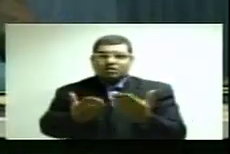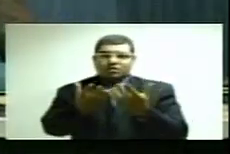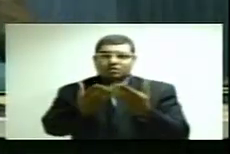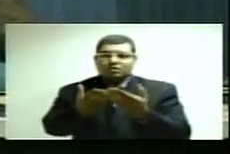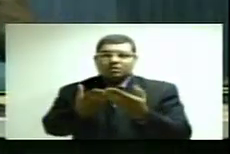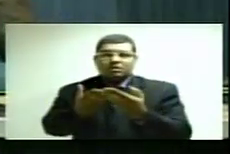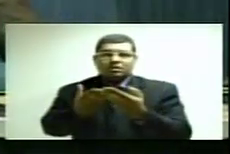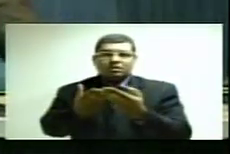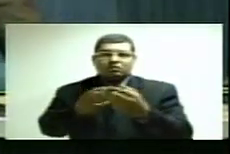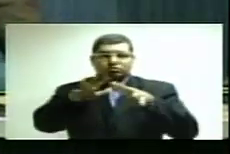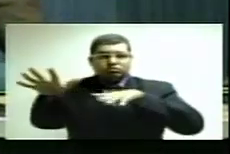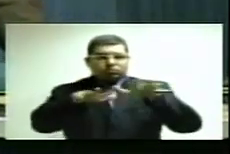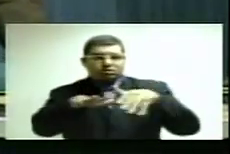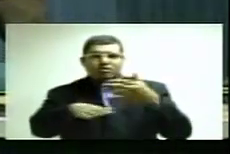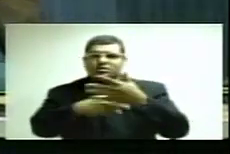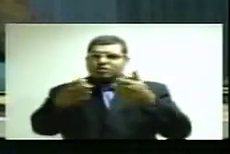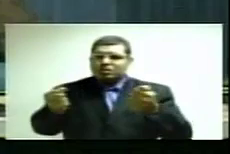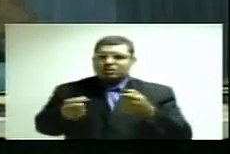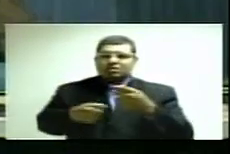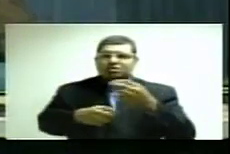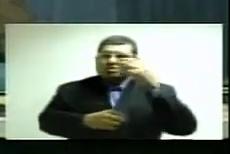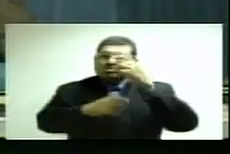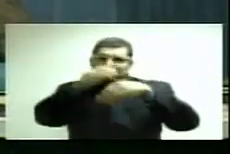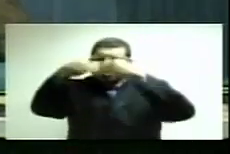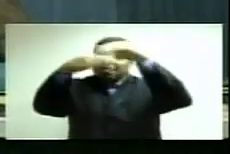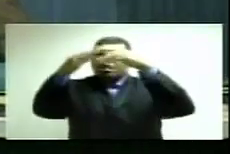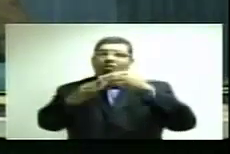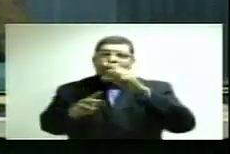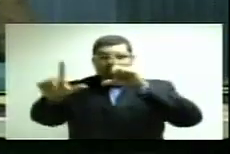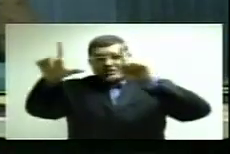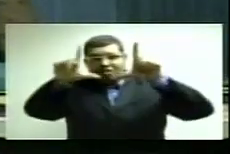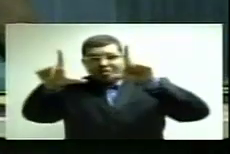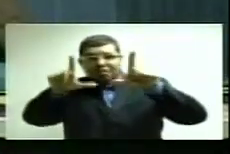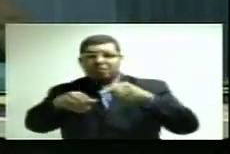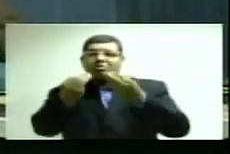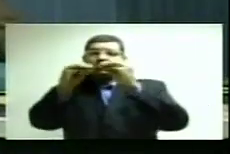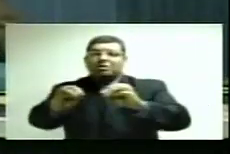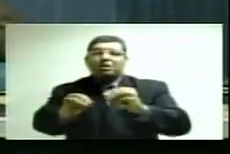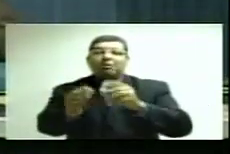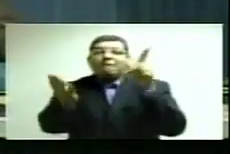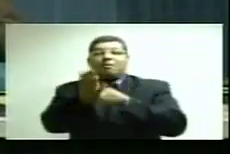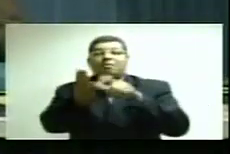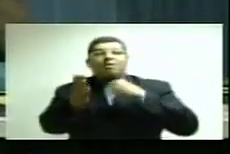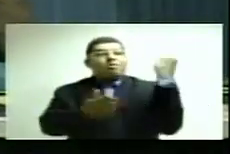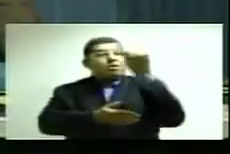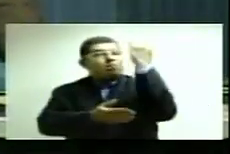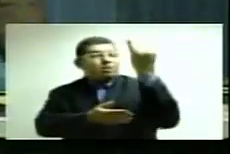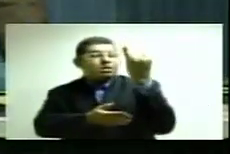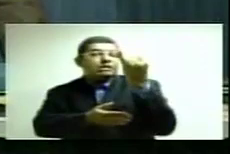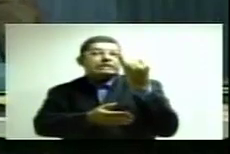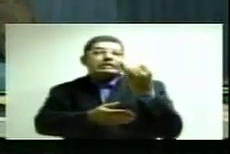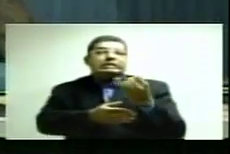que essa panaceia que estão criando, e a imprensa joga um papel fundamental em criar